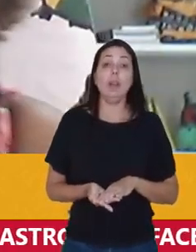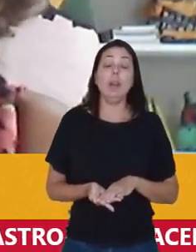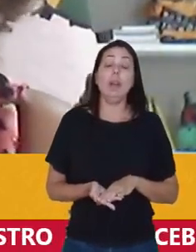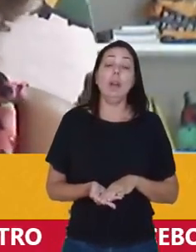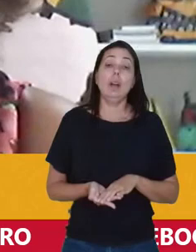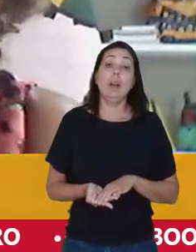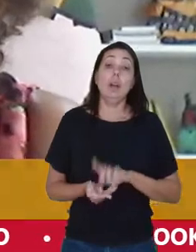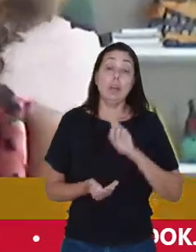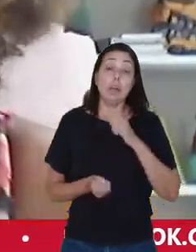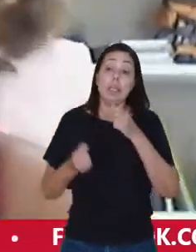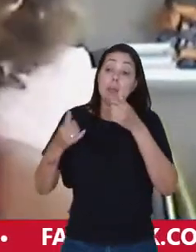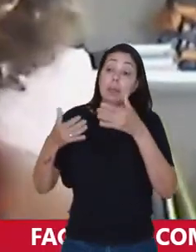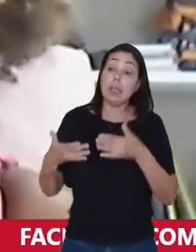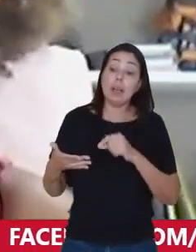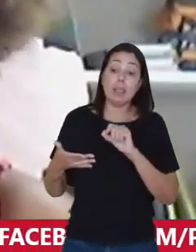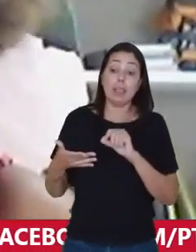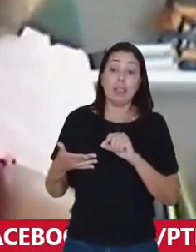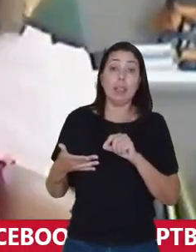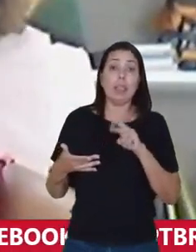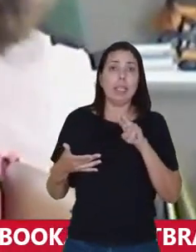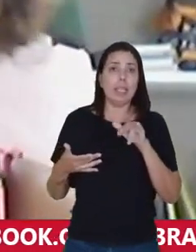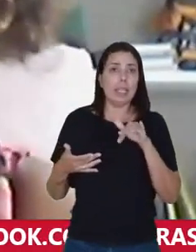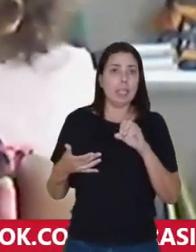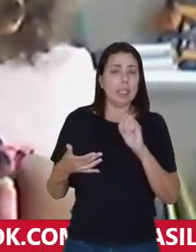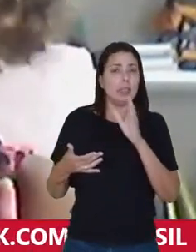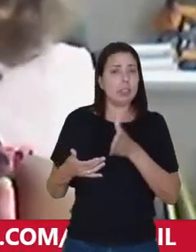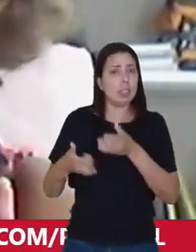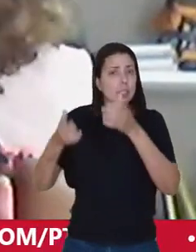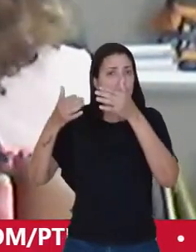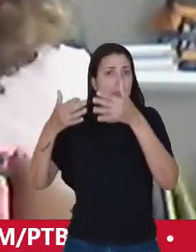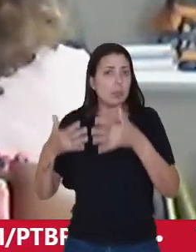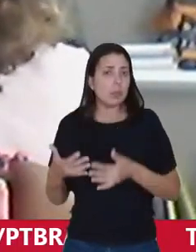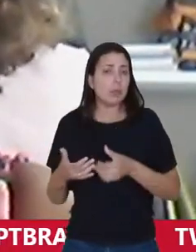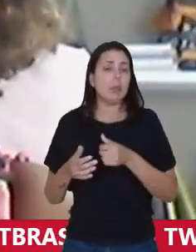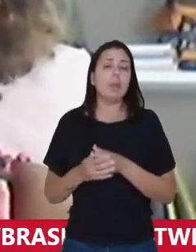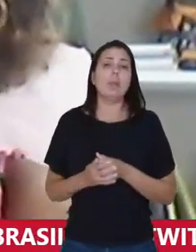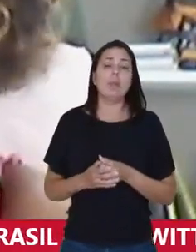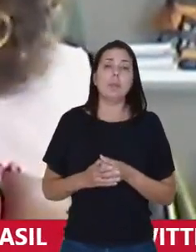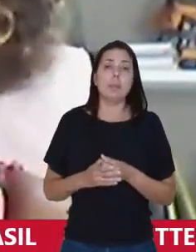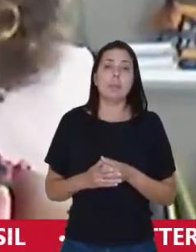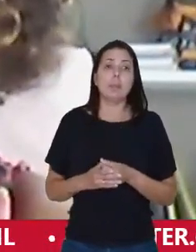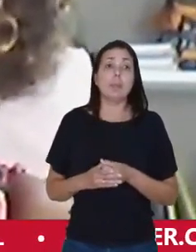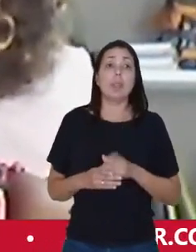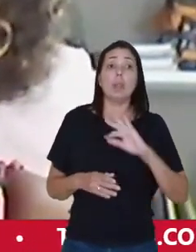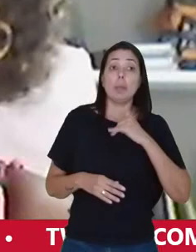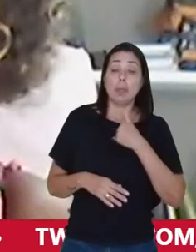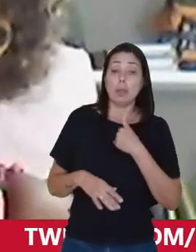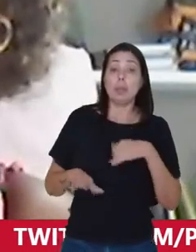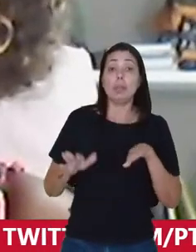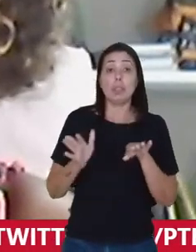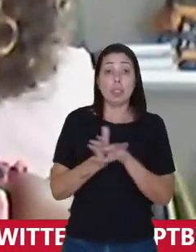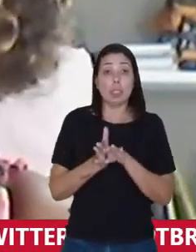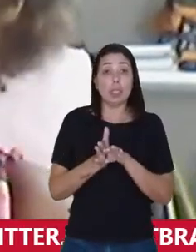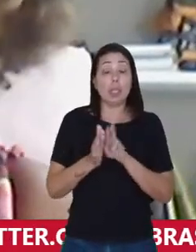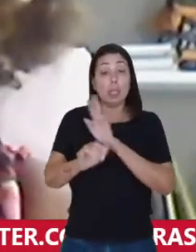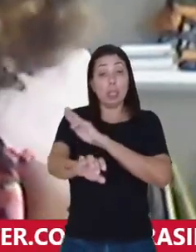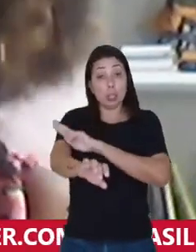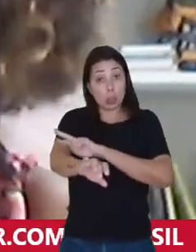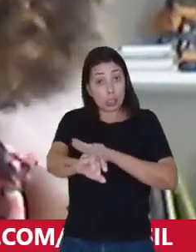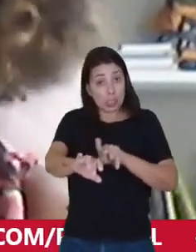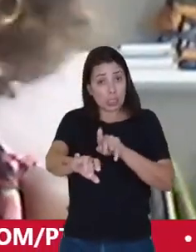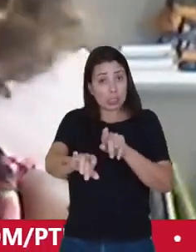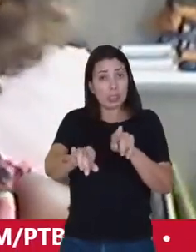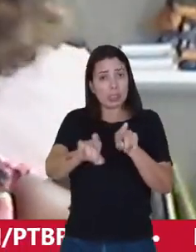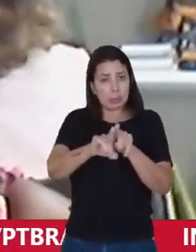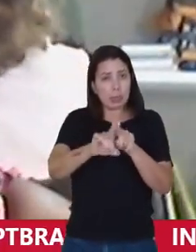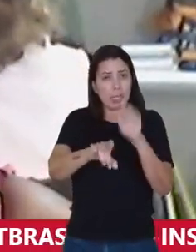Primeiro, dizer que acho que o Renato já tocou nesse ponto, que para a gente chegar no racismo, para a gente